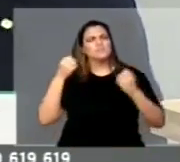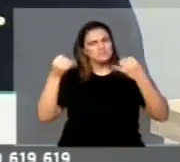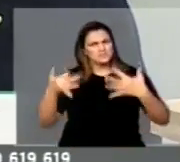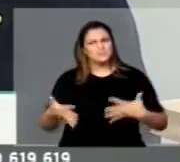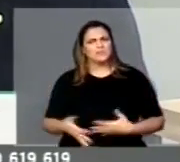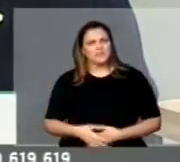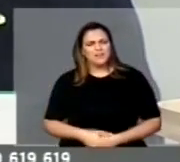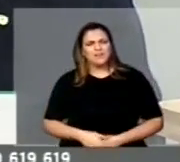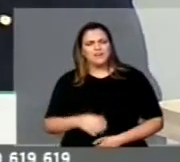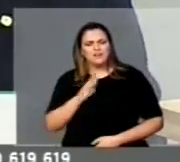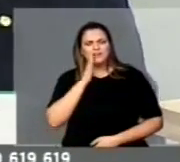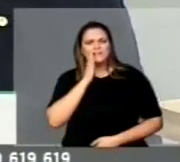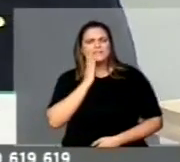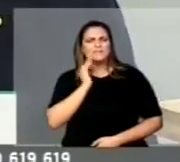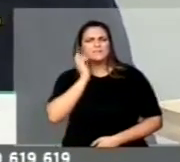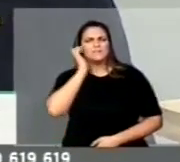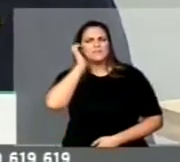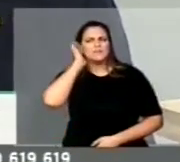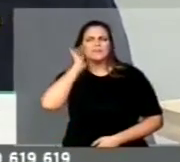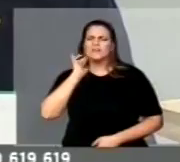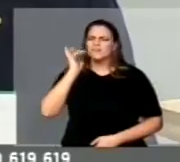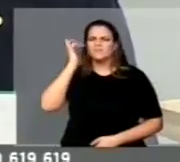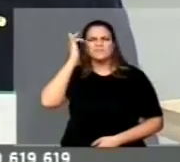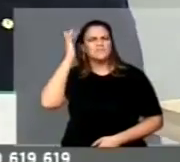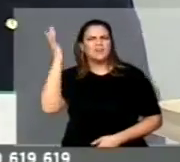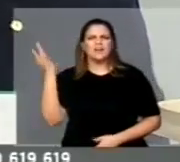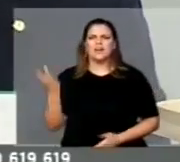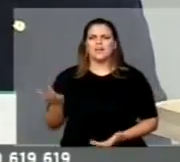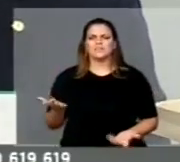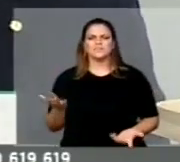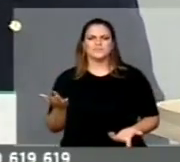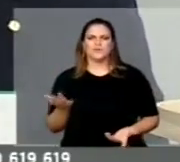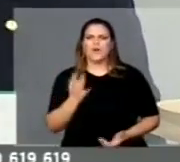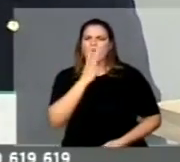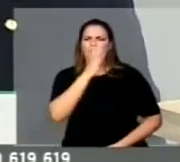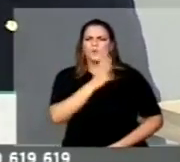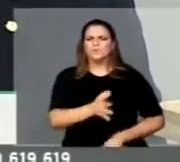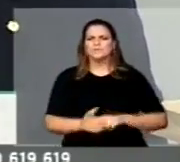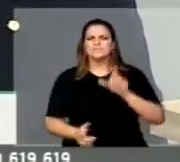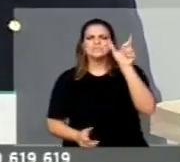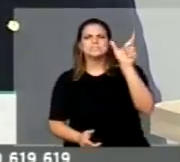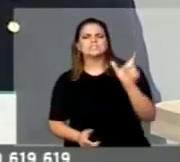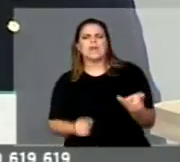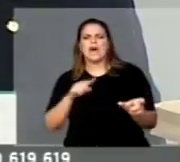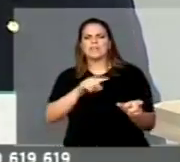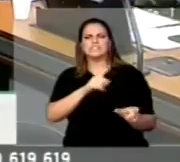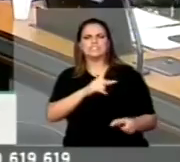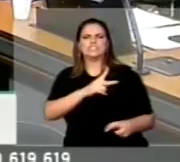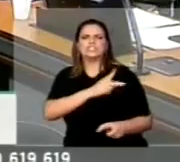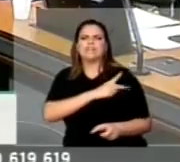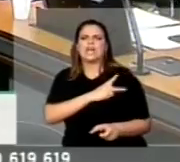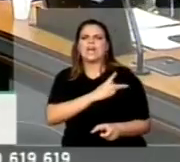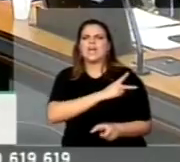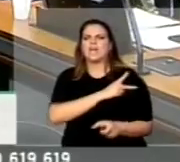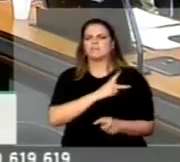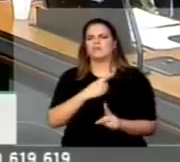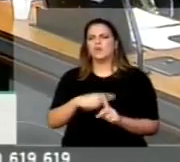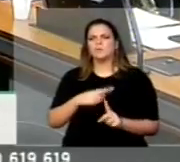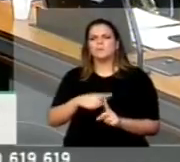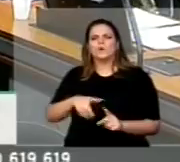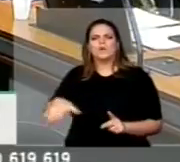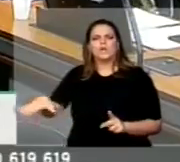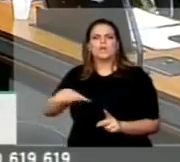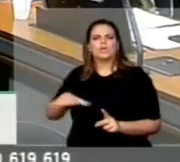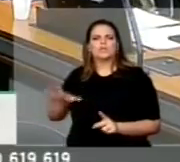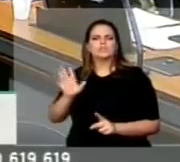gente reage, é muito fácil querer encontrar um suposto chefe, ou um suposto para poder esconder a